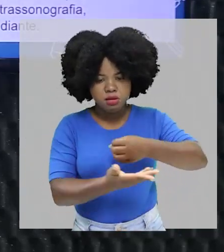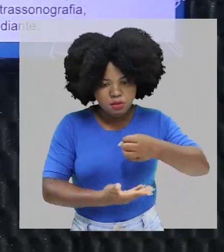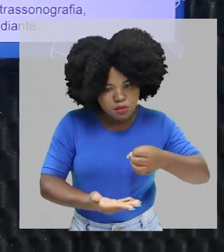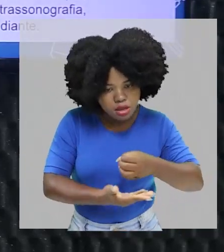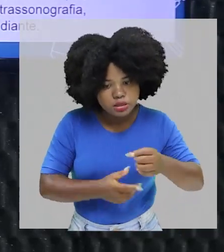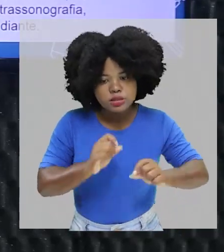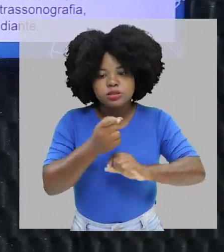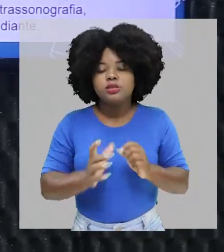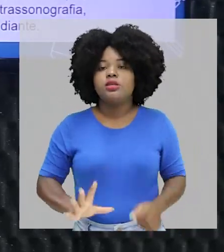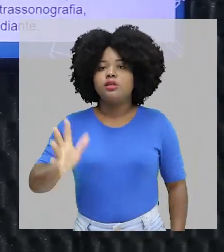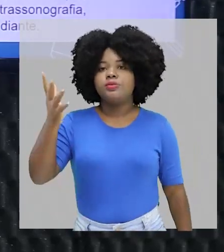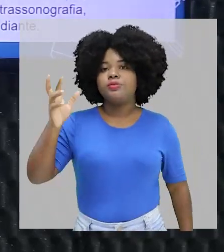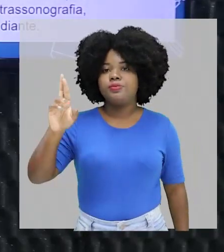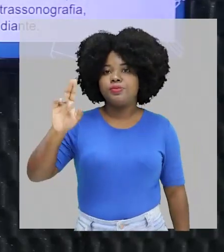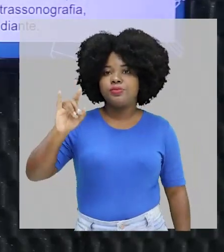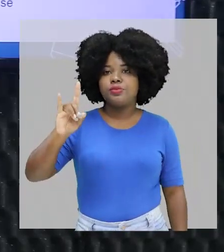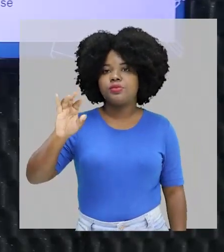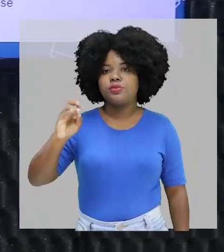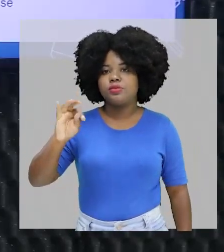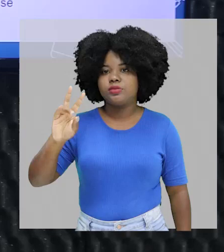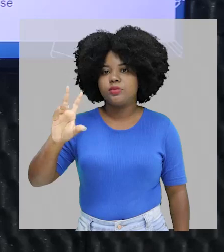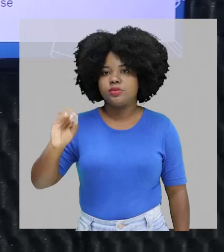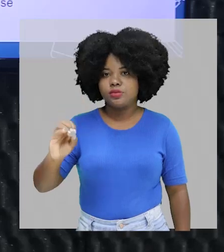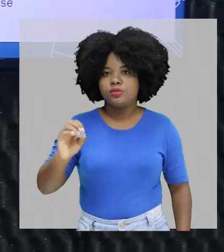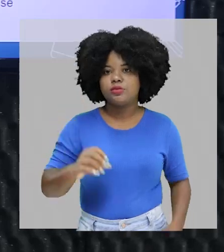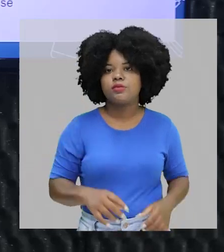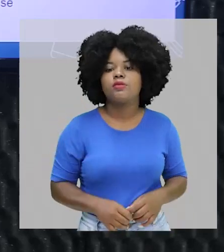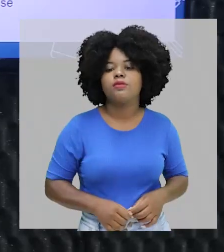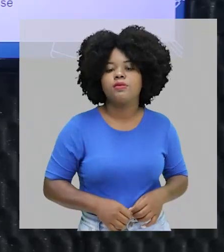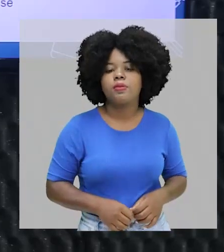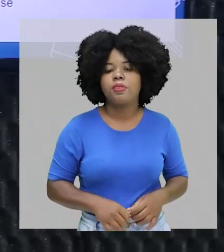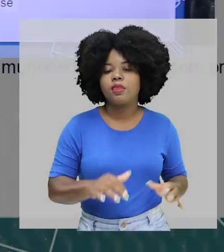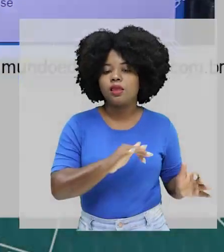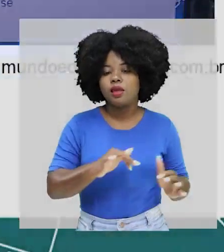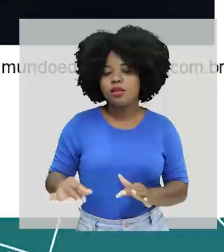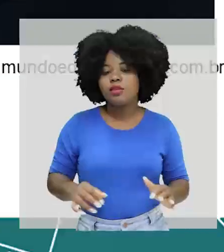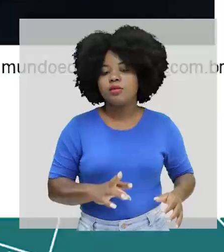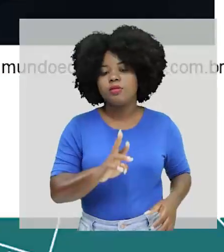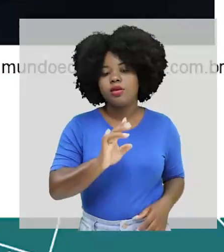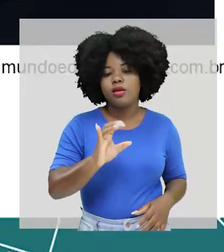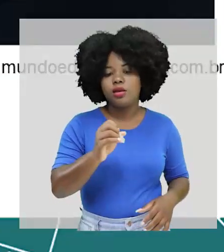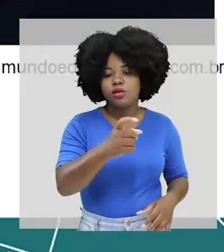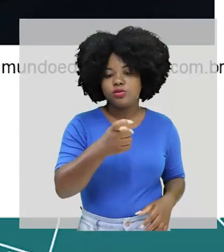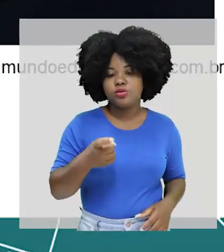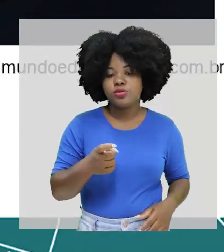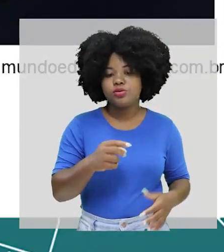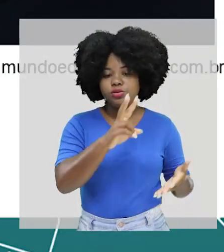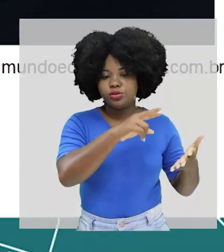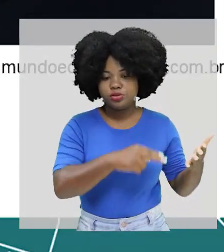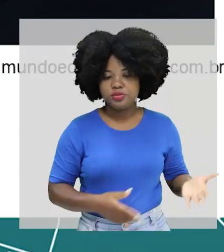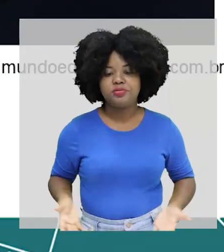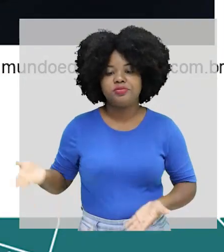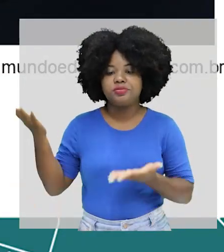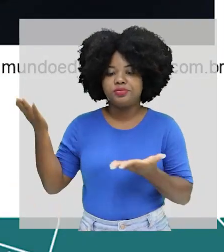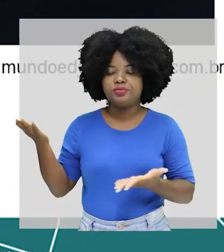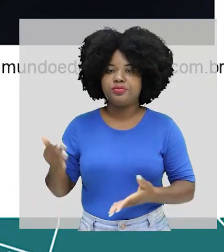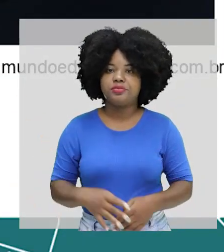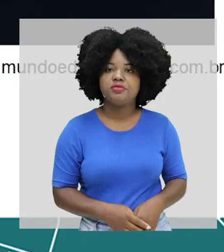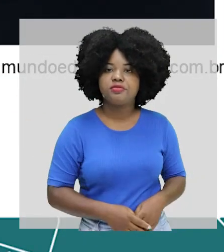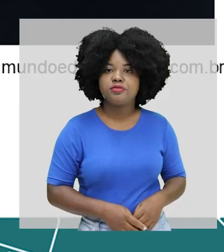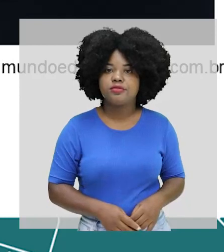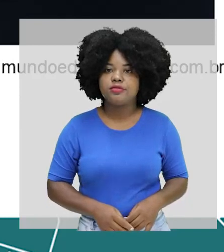fenômenos radioativos. Os raios-x, olha só. Os raios-x são um tipo de